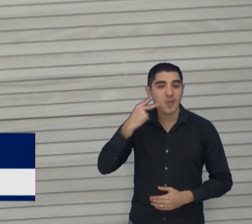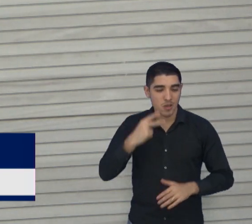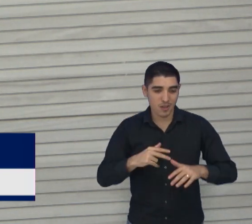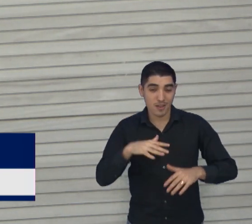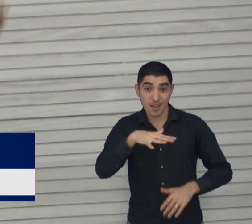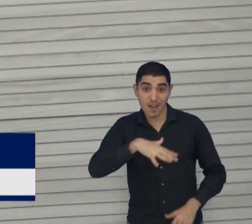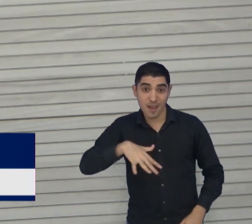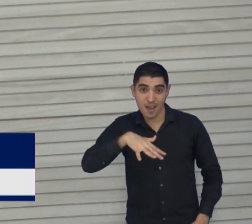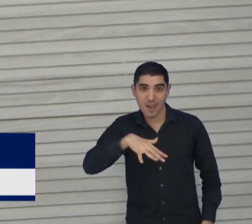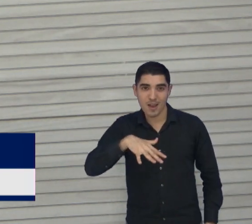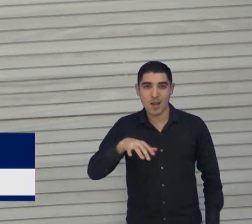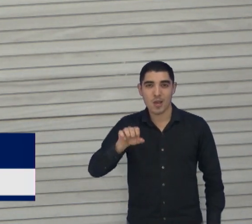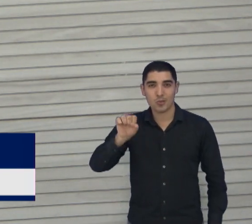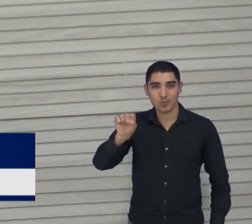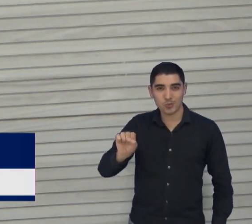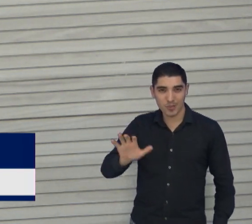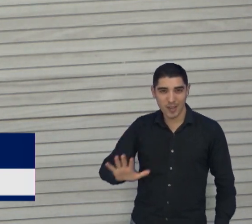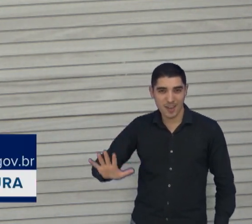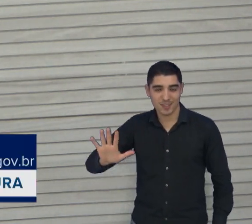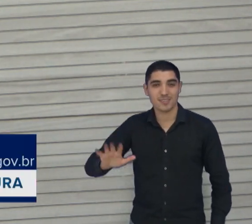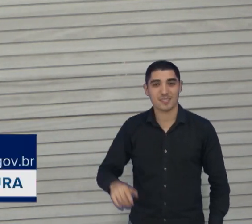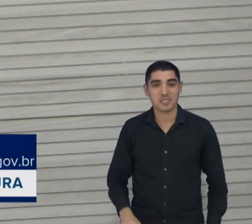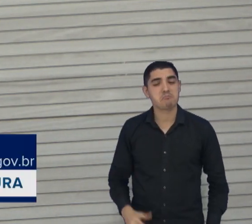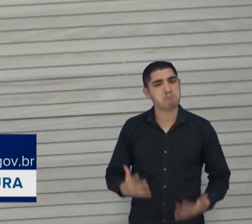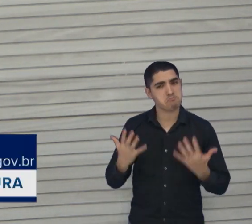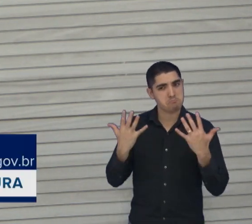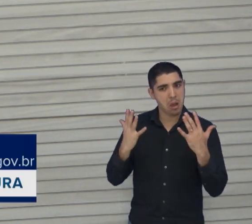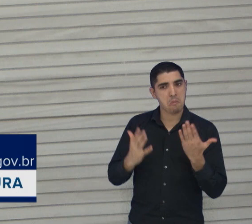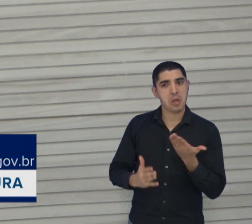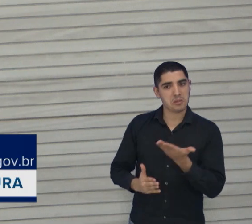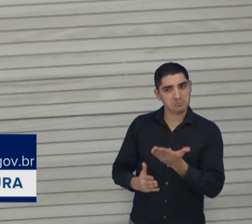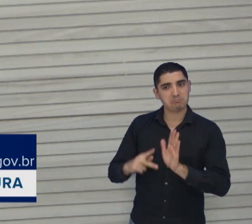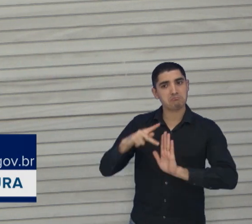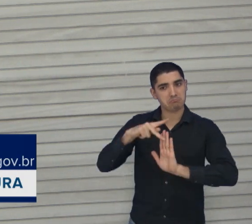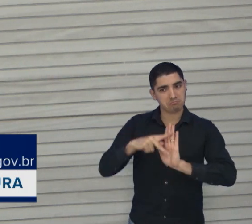Zona Sudeste, parabéns por esse projeto.